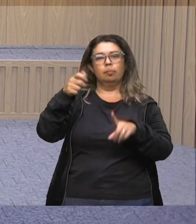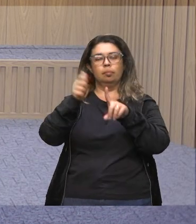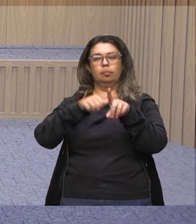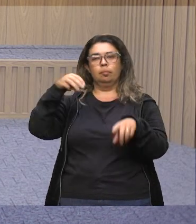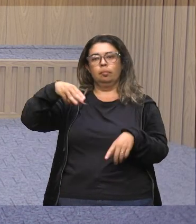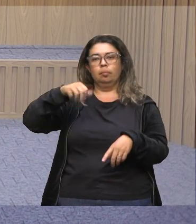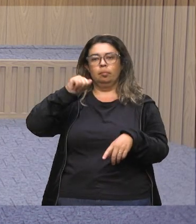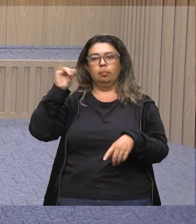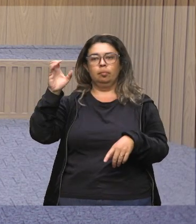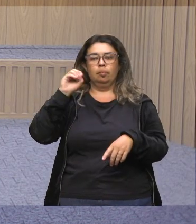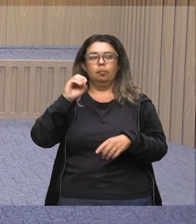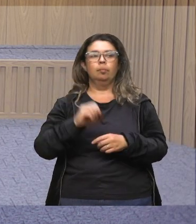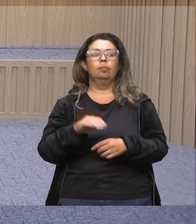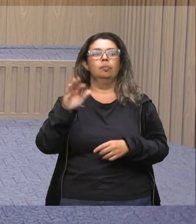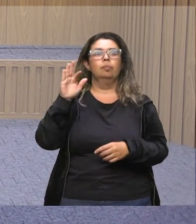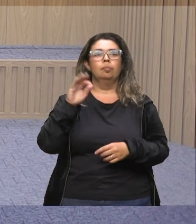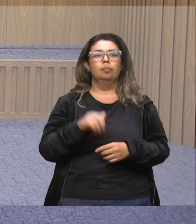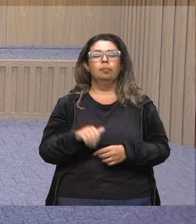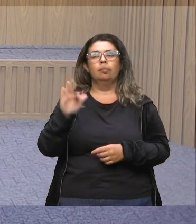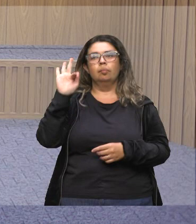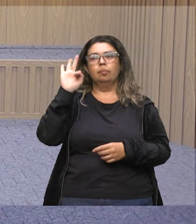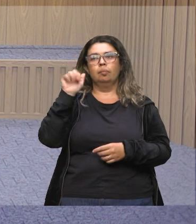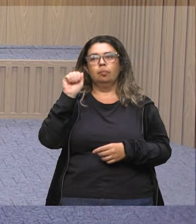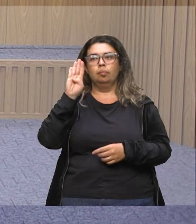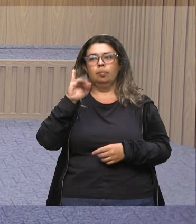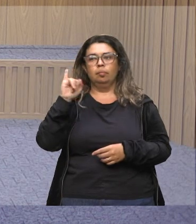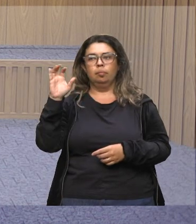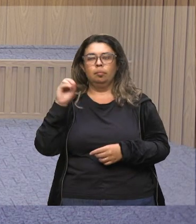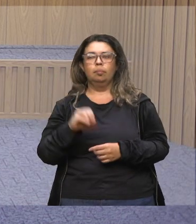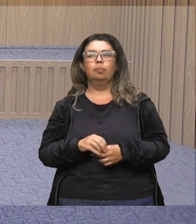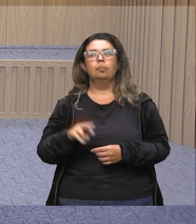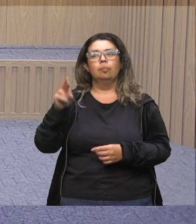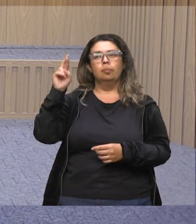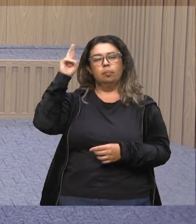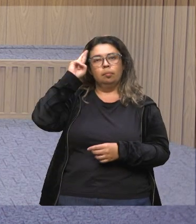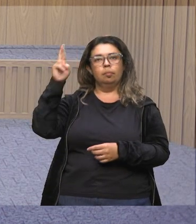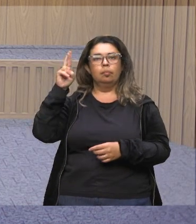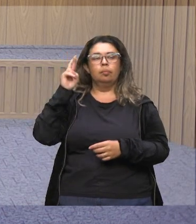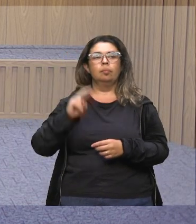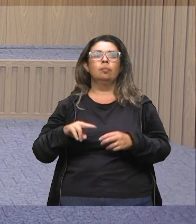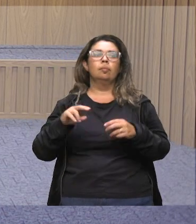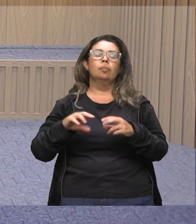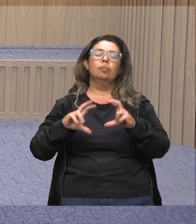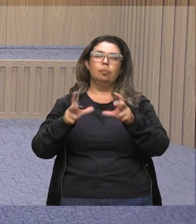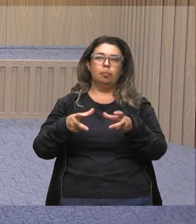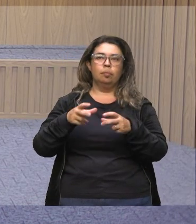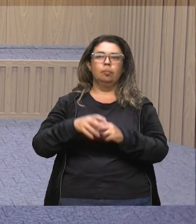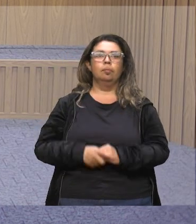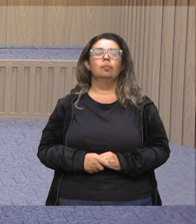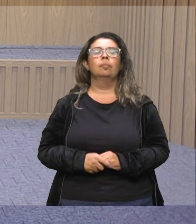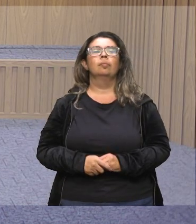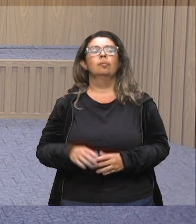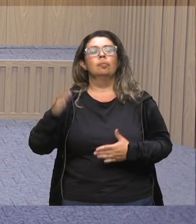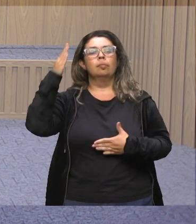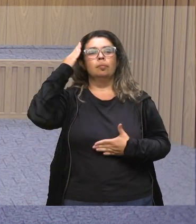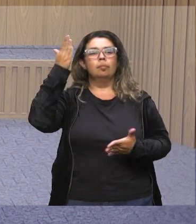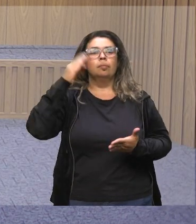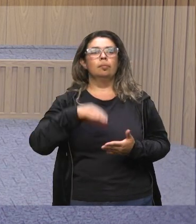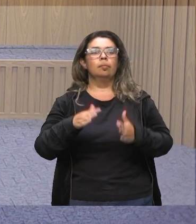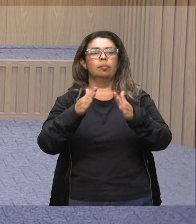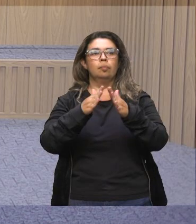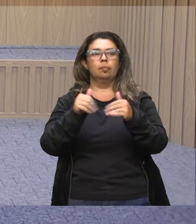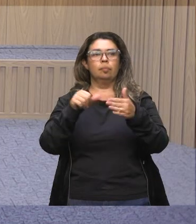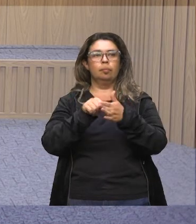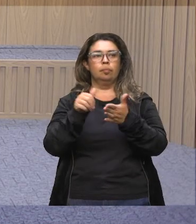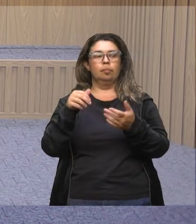de 2023, Fábio Silvério da Silva Júnior, diretor técnico financeiro. Obrigado, vereador. Determino